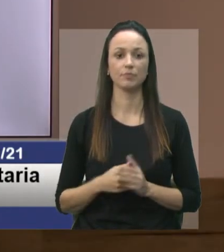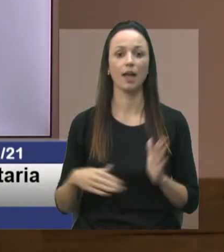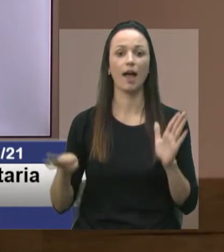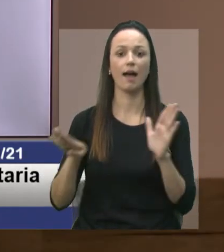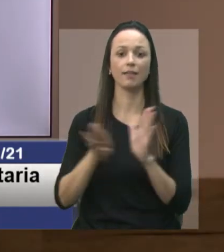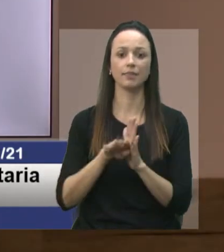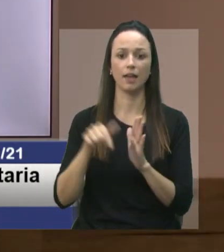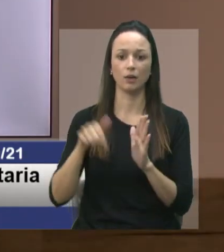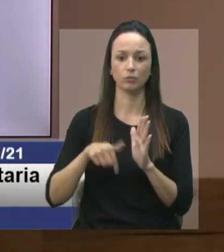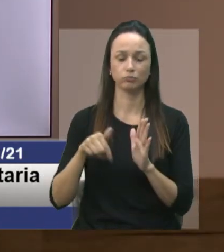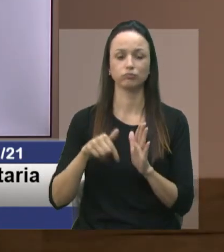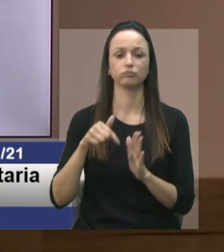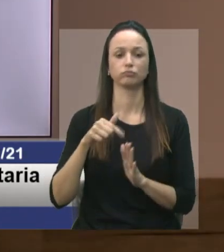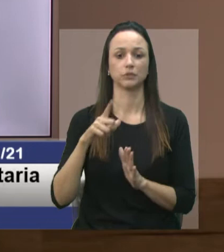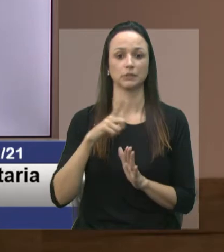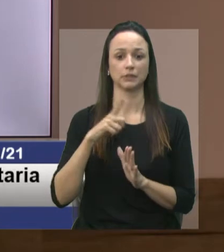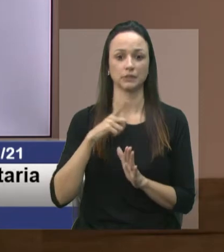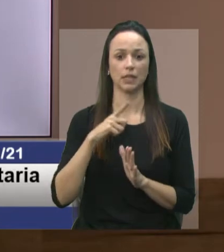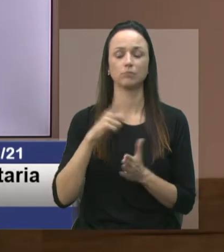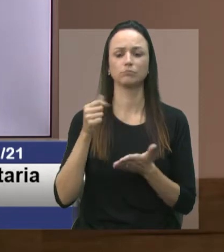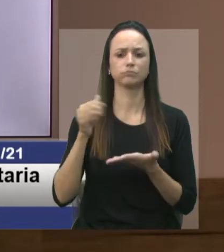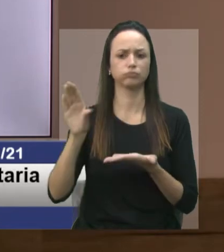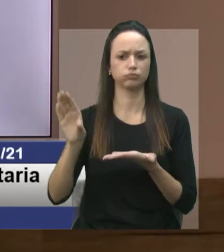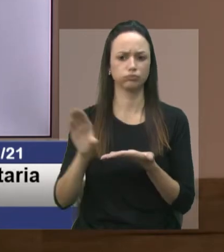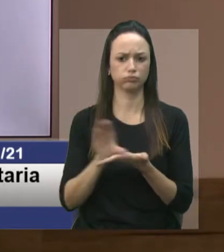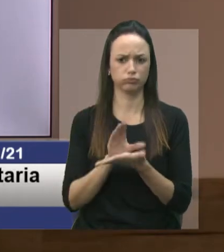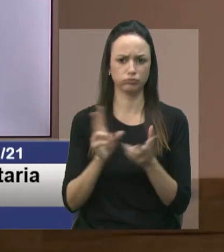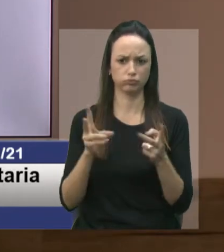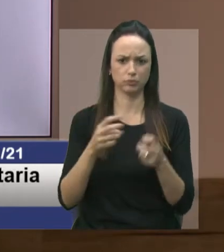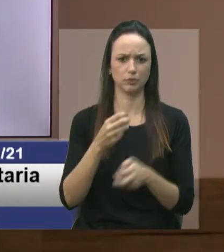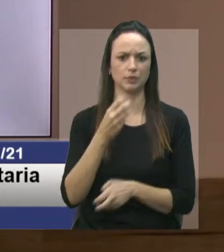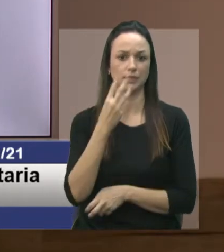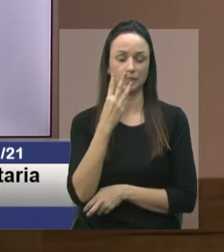nós tivemos uma receita arrecadada de